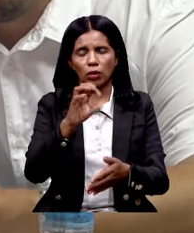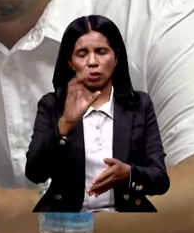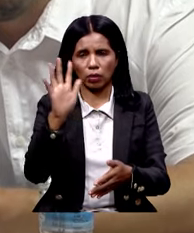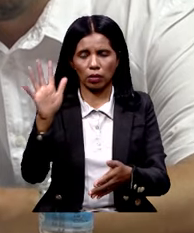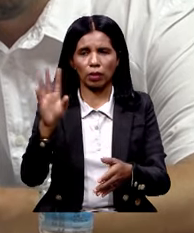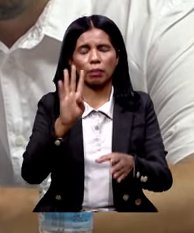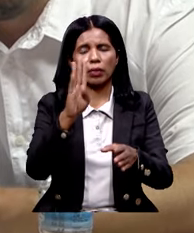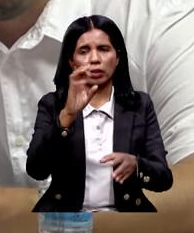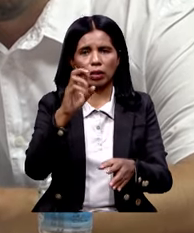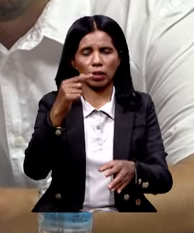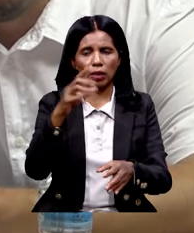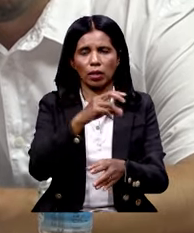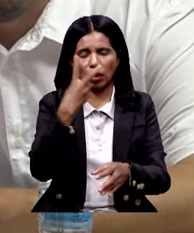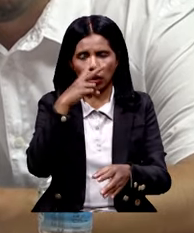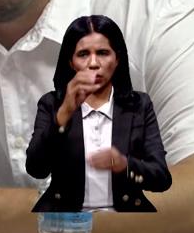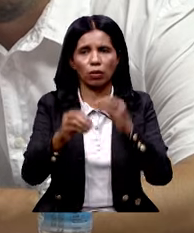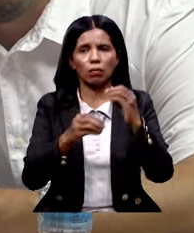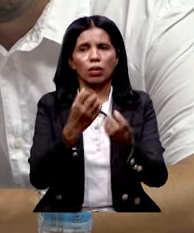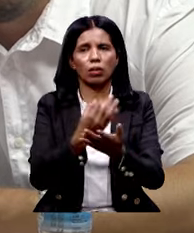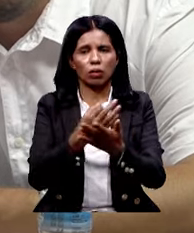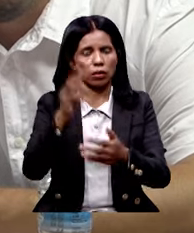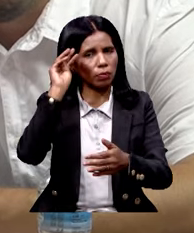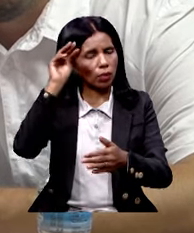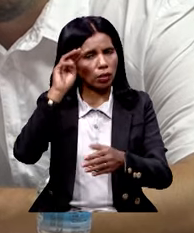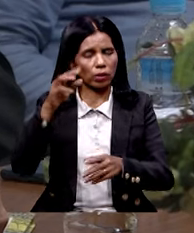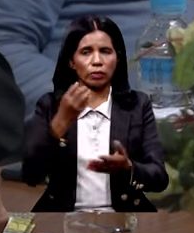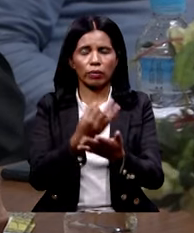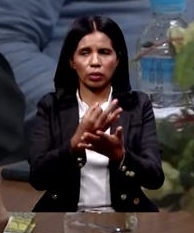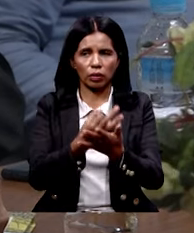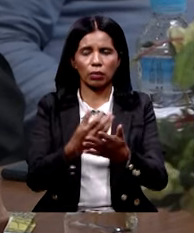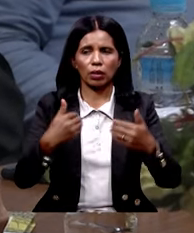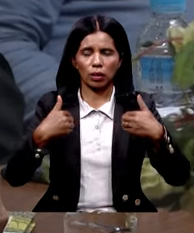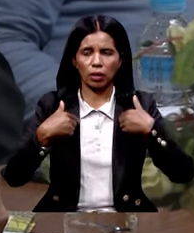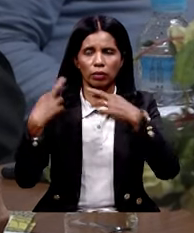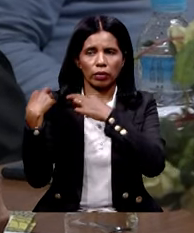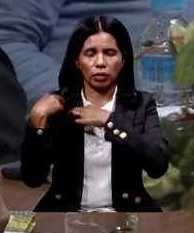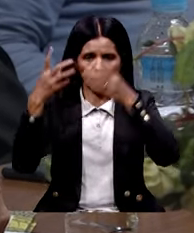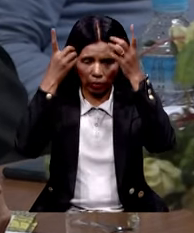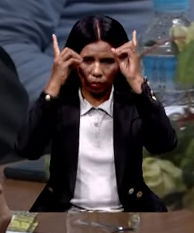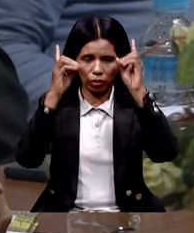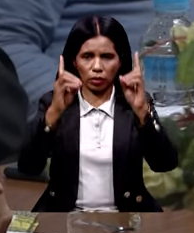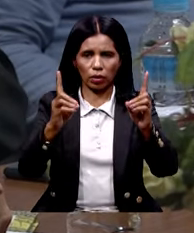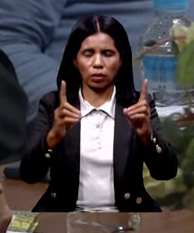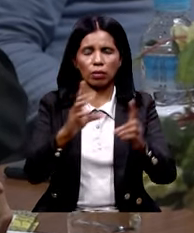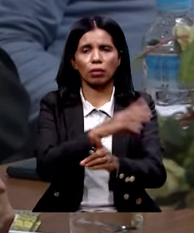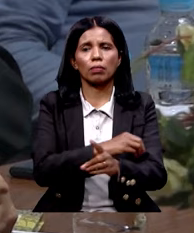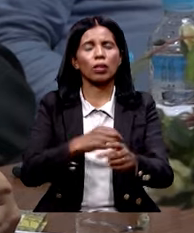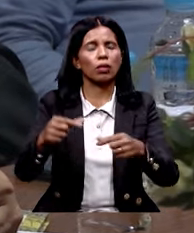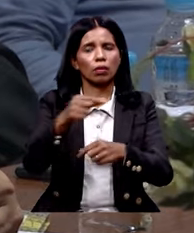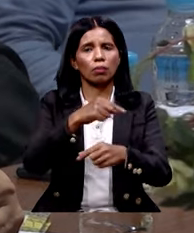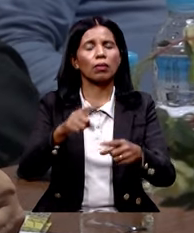BCTL, Macazente Operacional, Basestão, no Ministério Finanças, Mac Responsável, Ato Decide, Estratégia